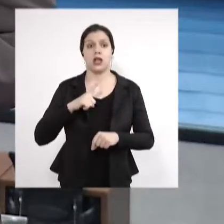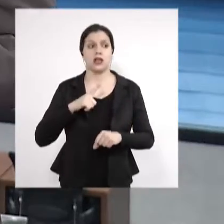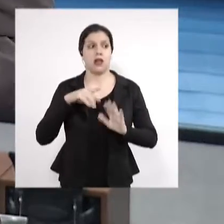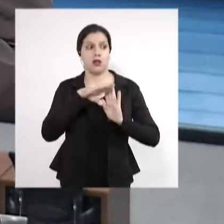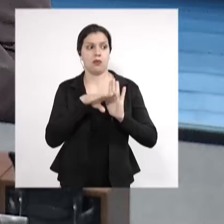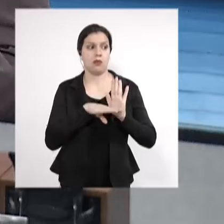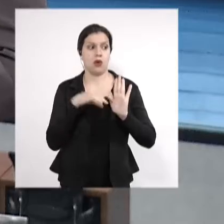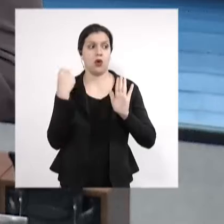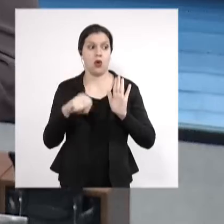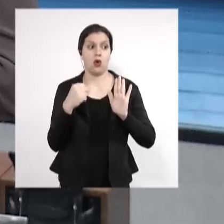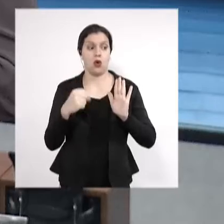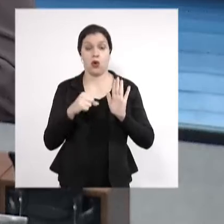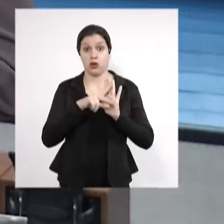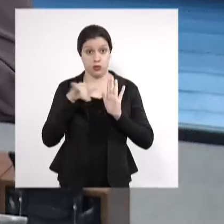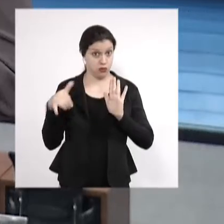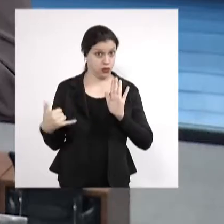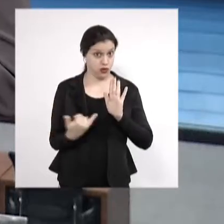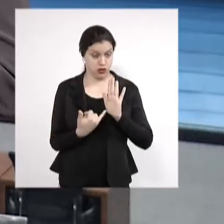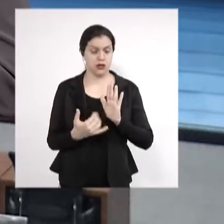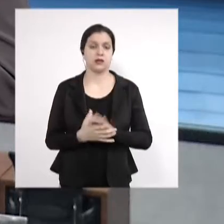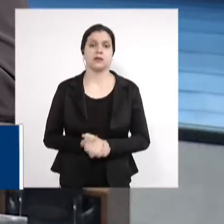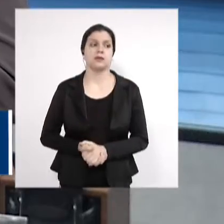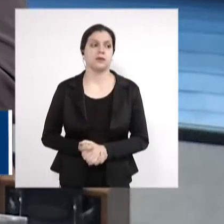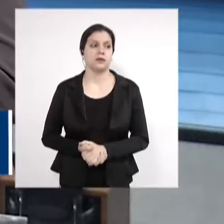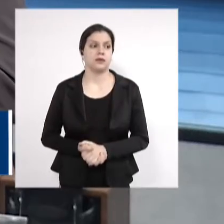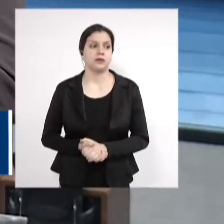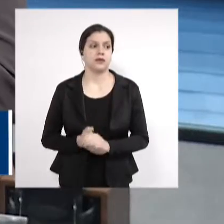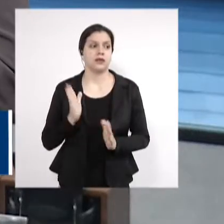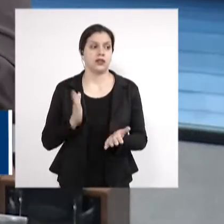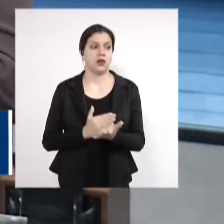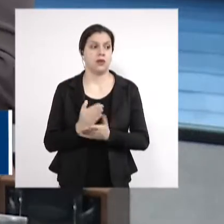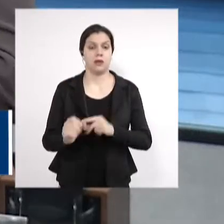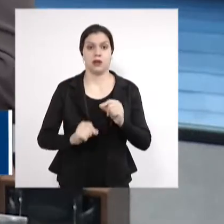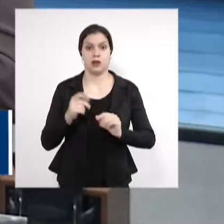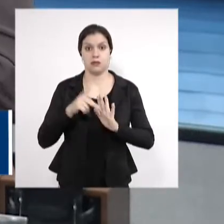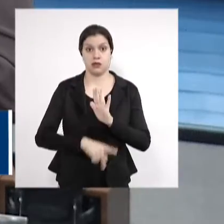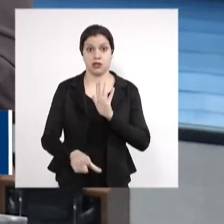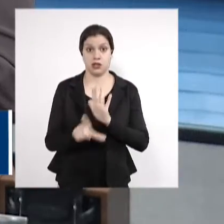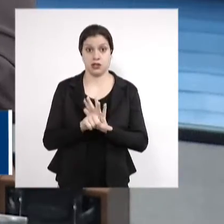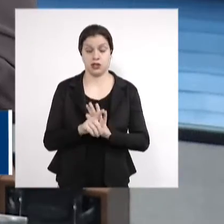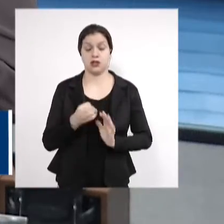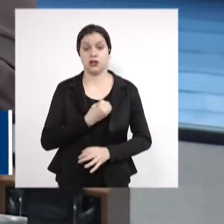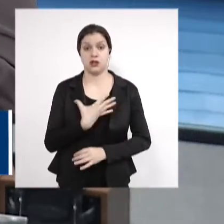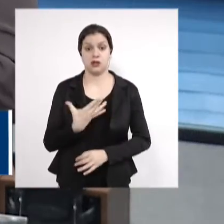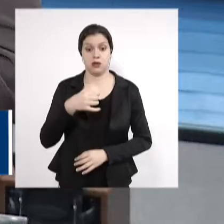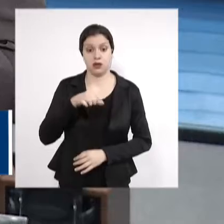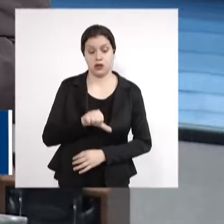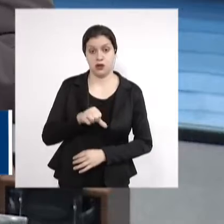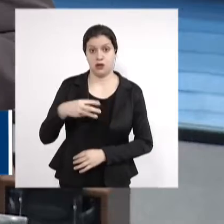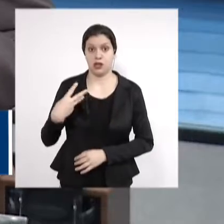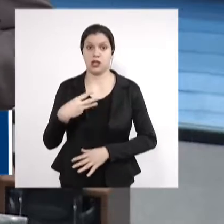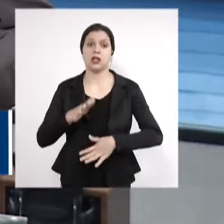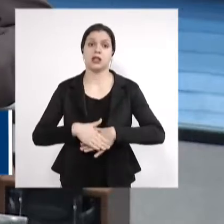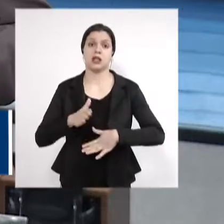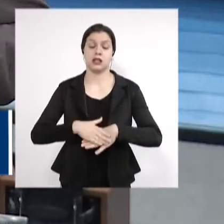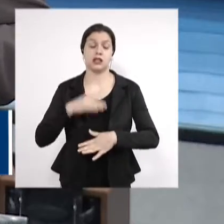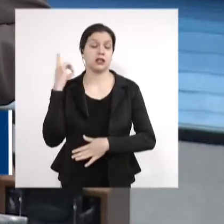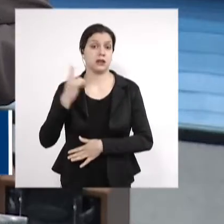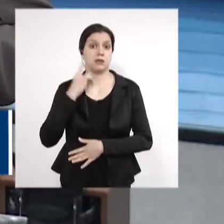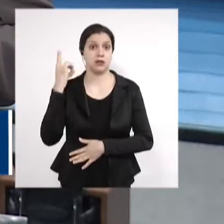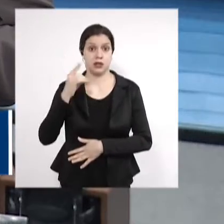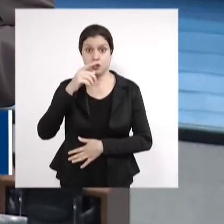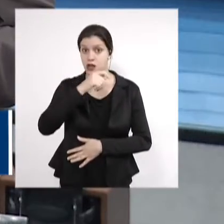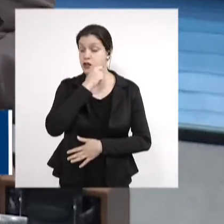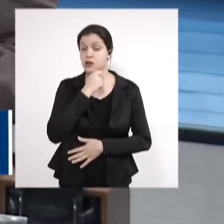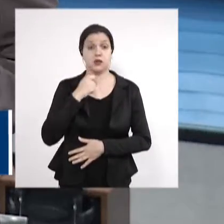8 projetos previstos. Eu já inicio com o projeto de lei de número 93, de autoria do